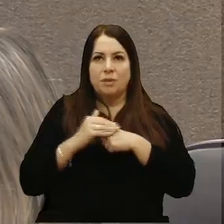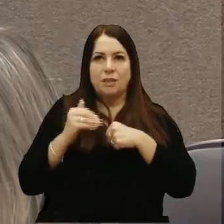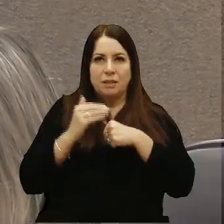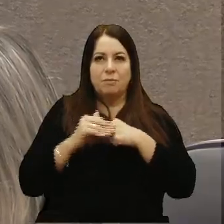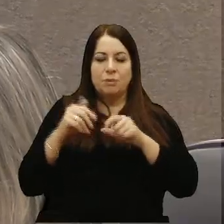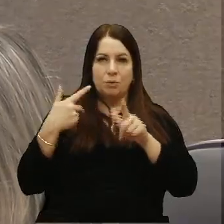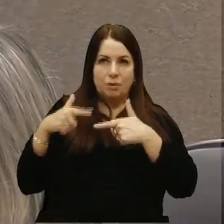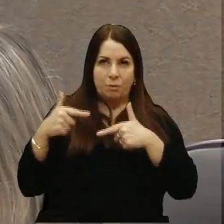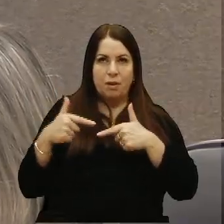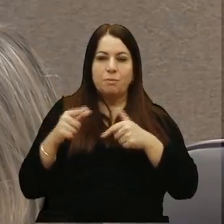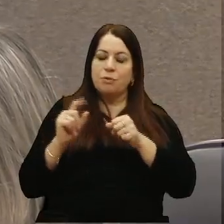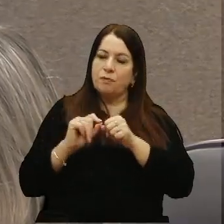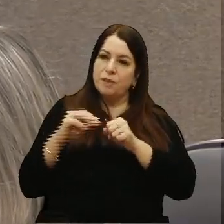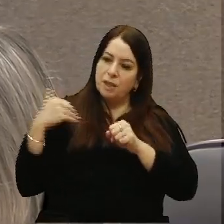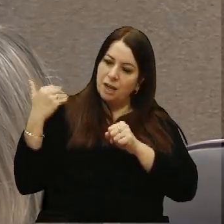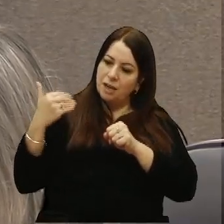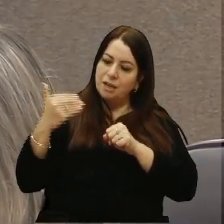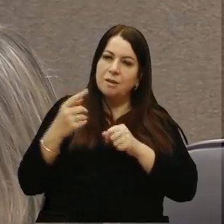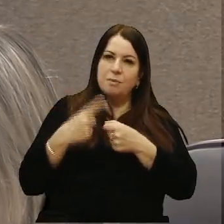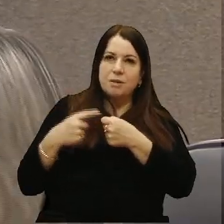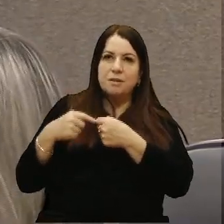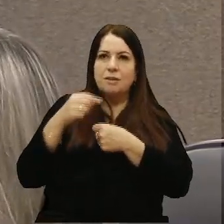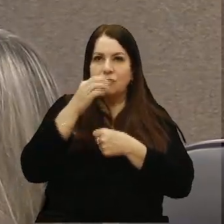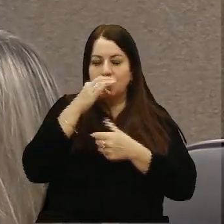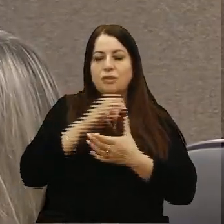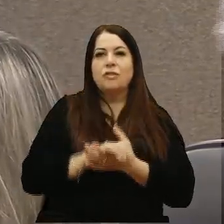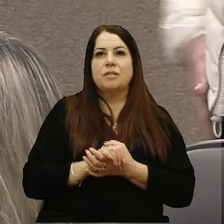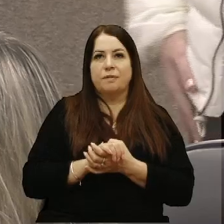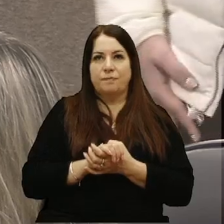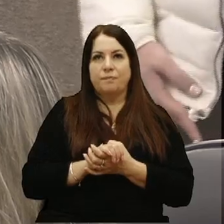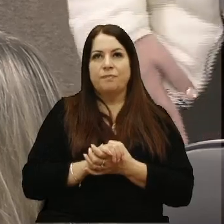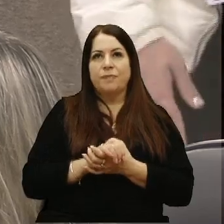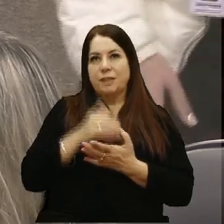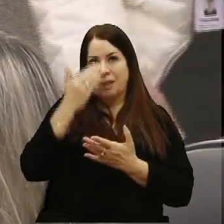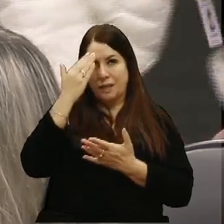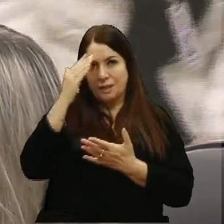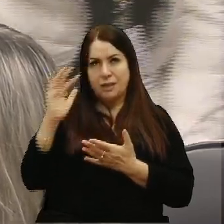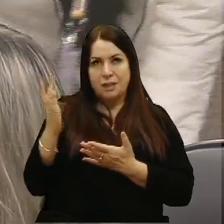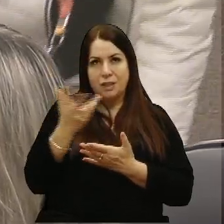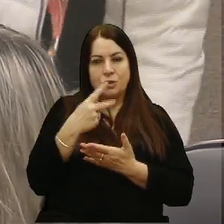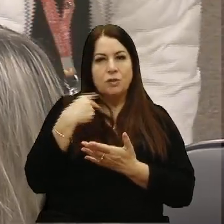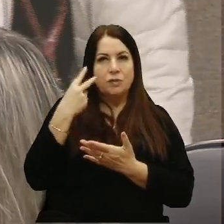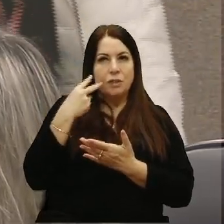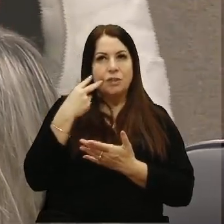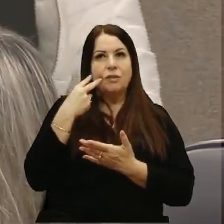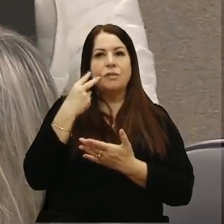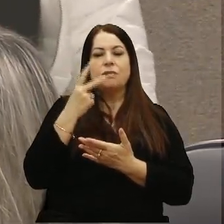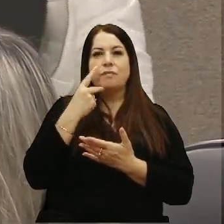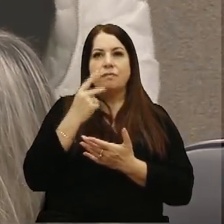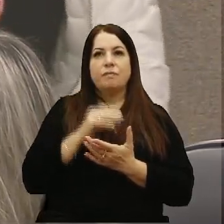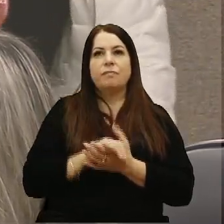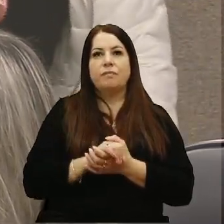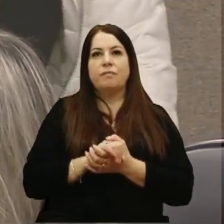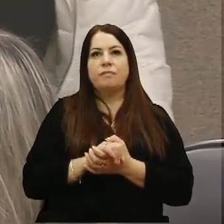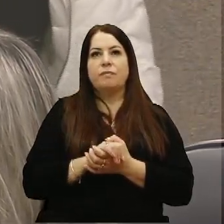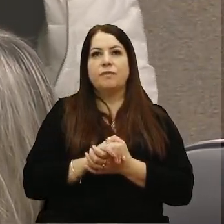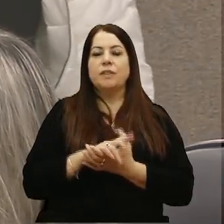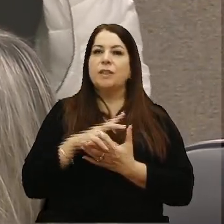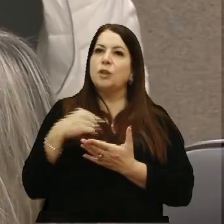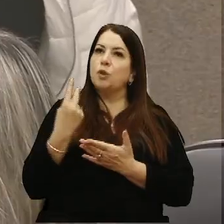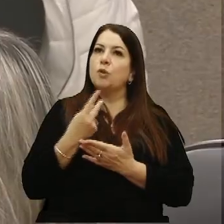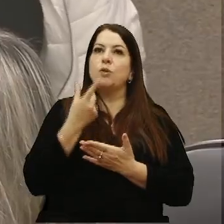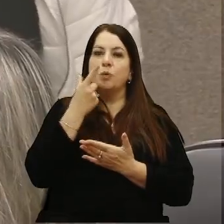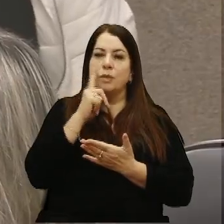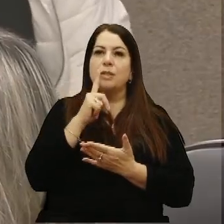teu trabalho, por tudo que tu fizeste aqui pela nossa cidade de Caxias do Sul. E agradecer a todos os vereadores que se manifestaram, que nós